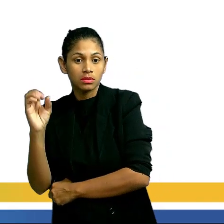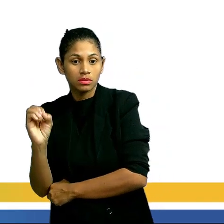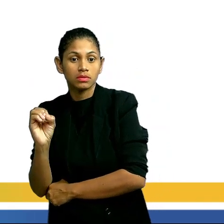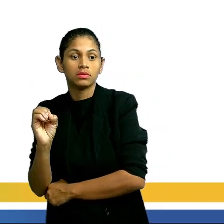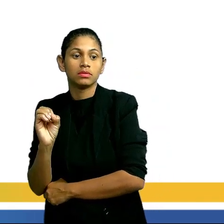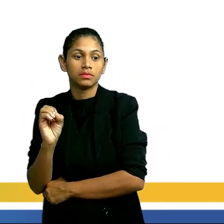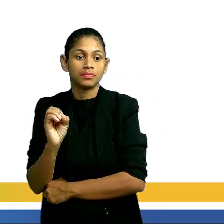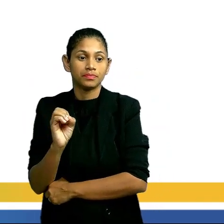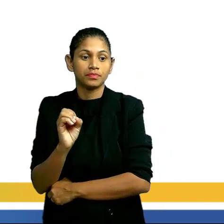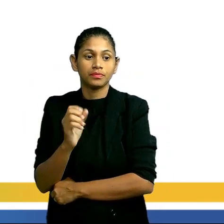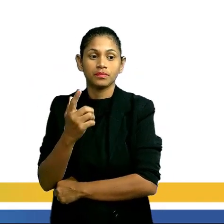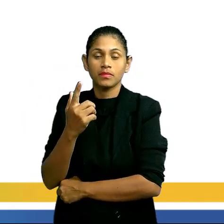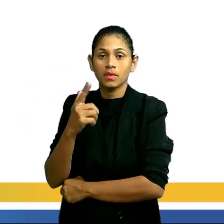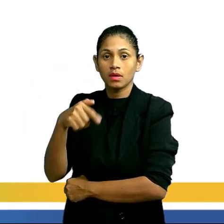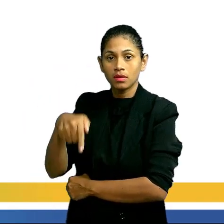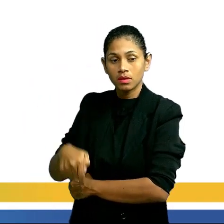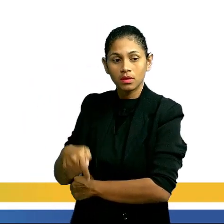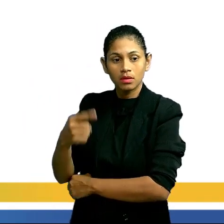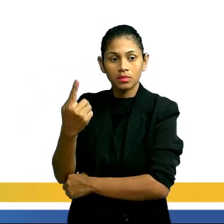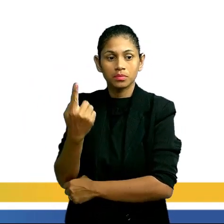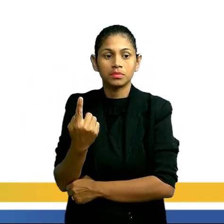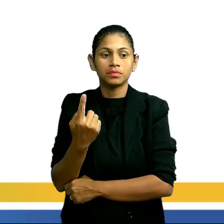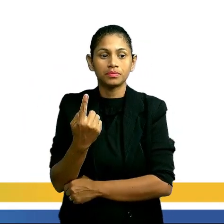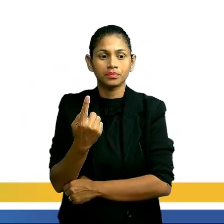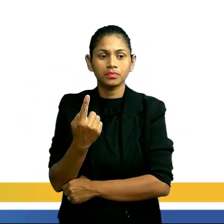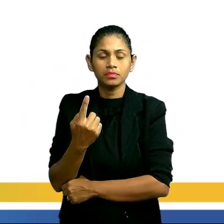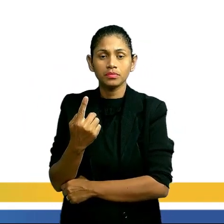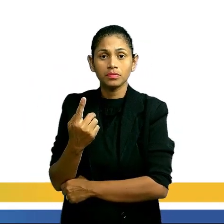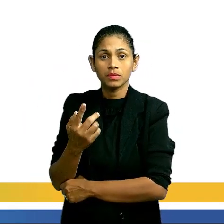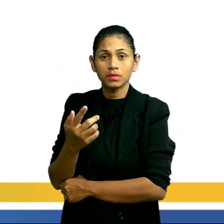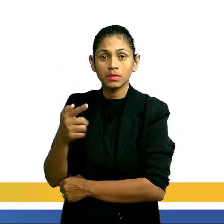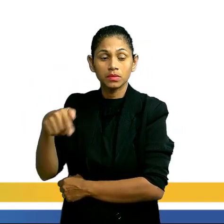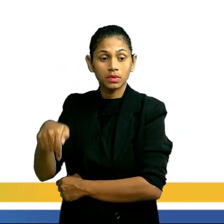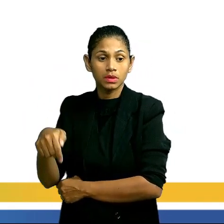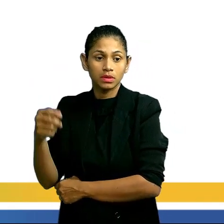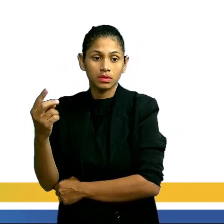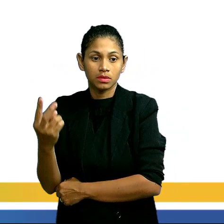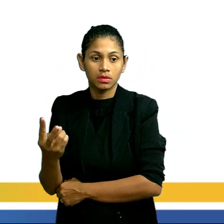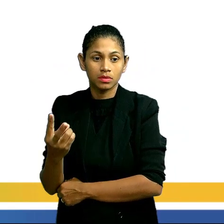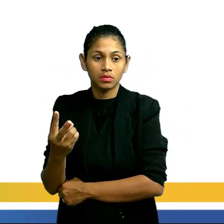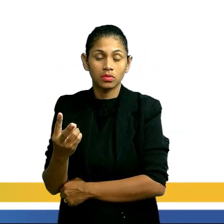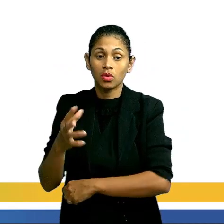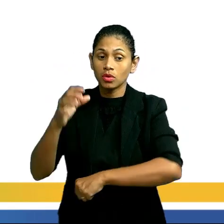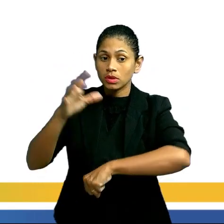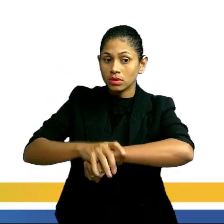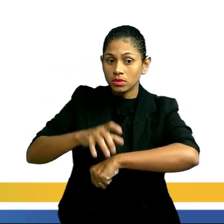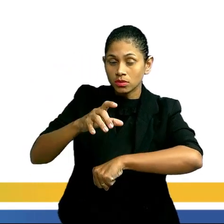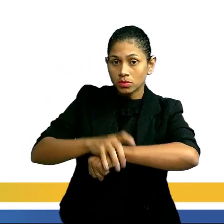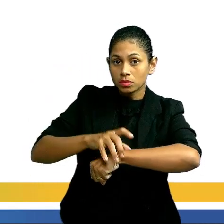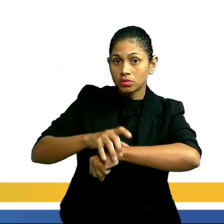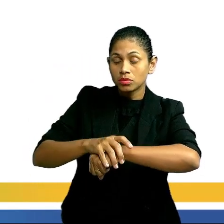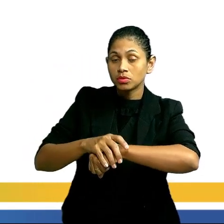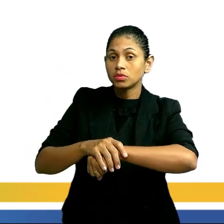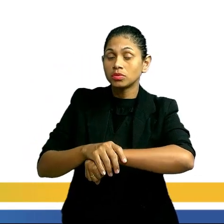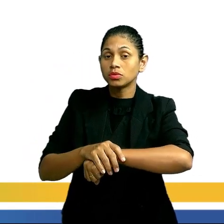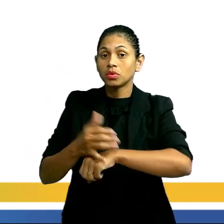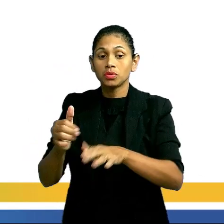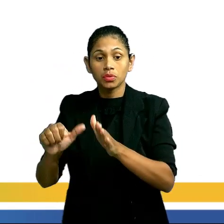com o mesmo coeficiente angular, o que não ocorre em nenhum dos intervalos, ok? Não